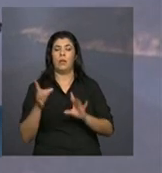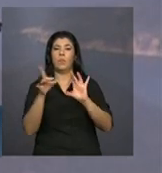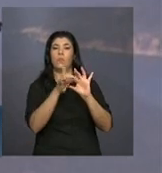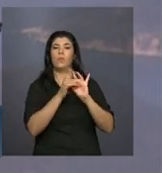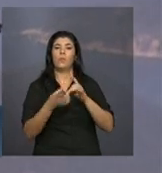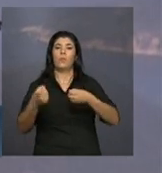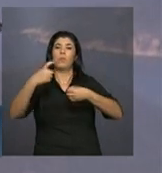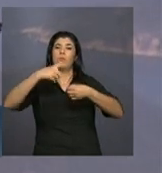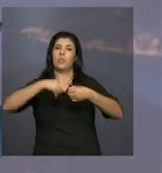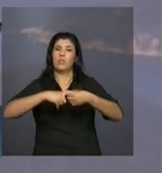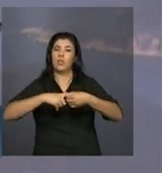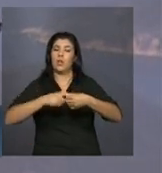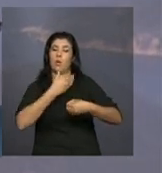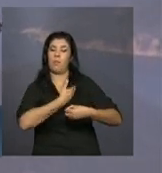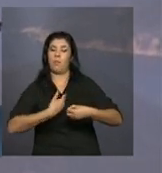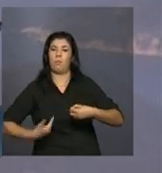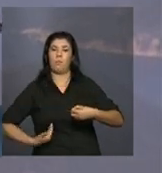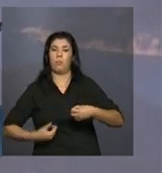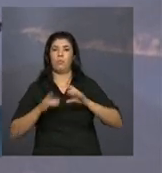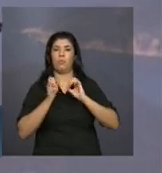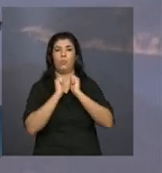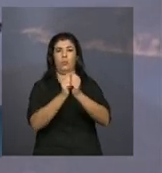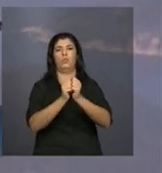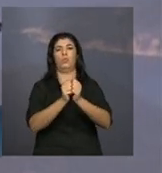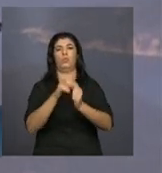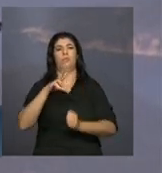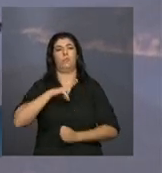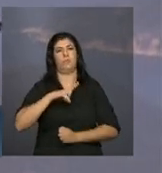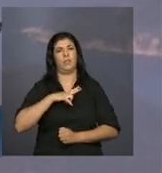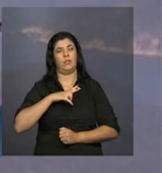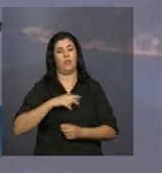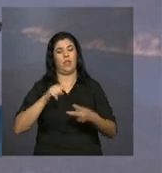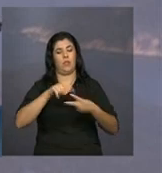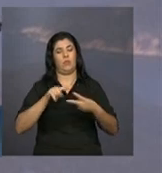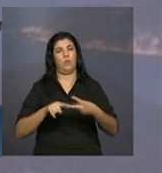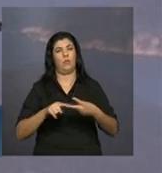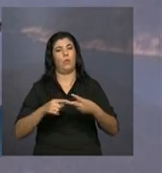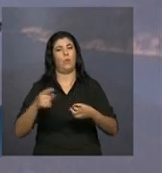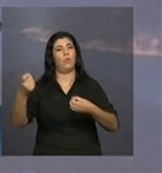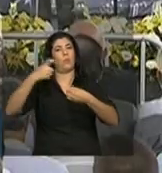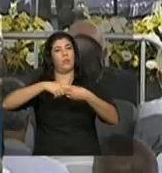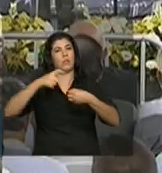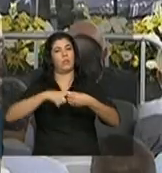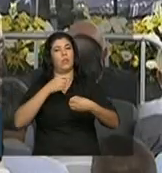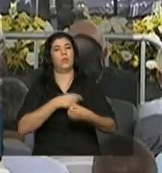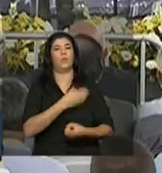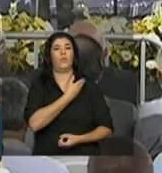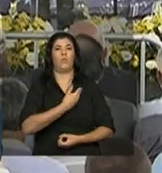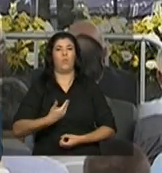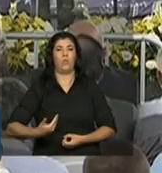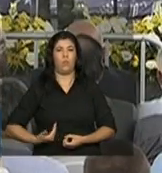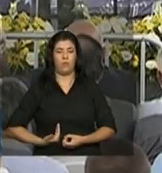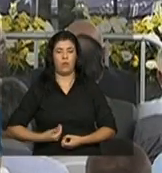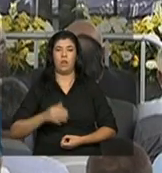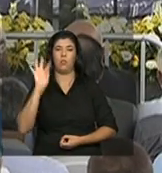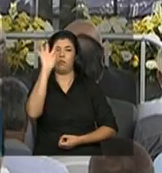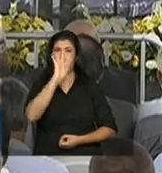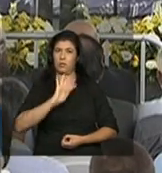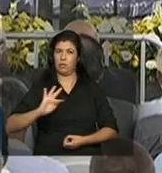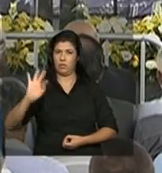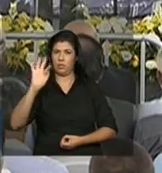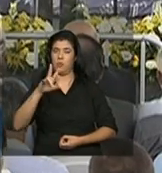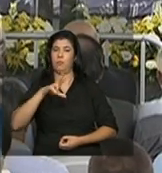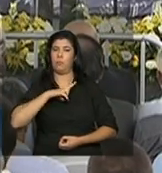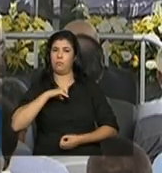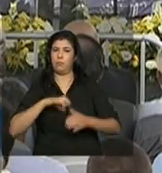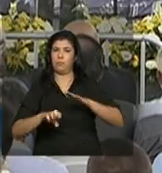parceria público-privada. Nós aqui combinamos recursos do governo federal, do governo do estado, da prefeitura e da